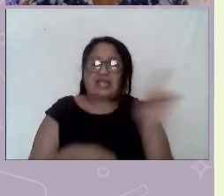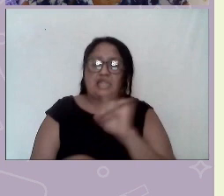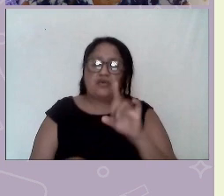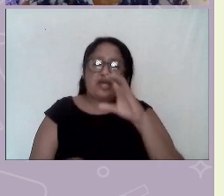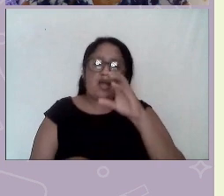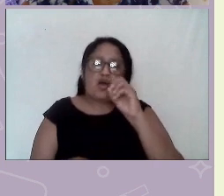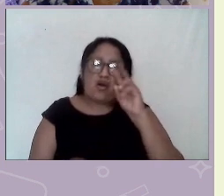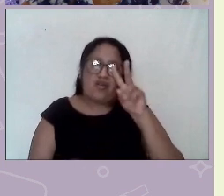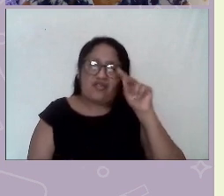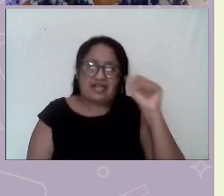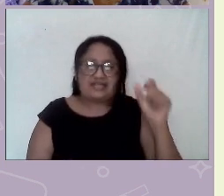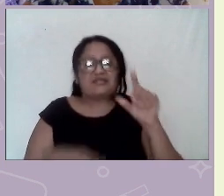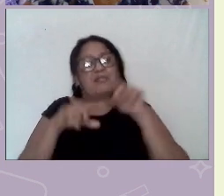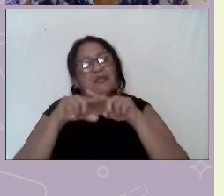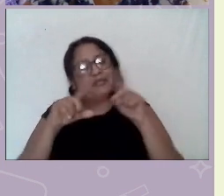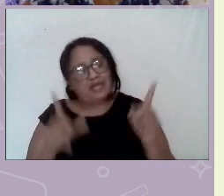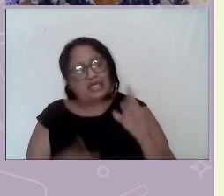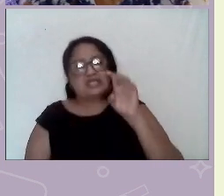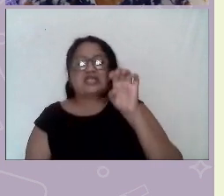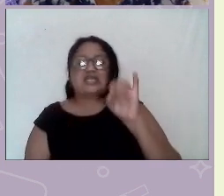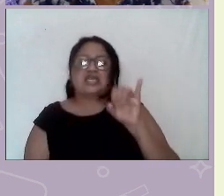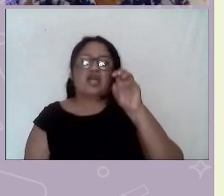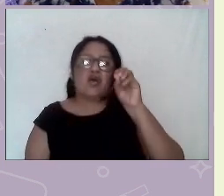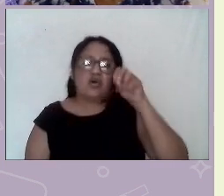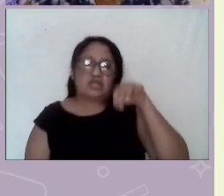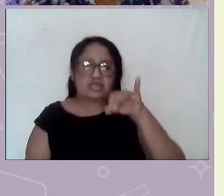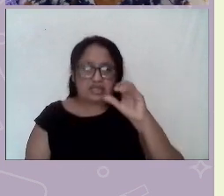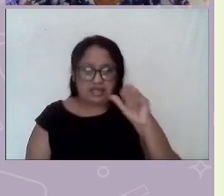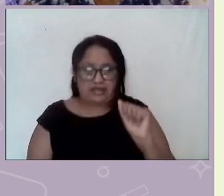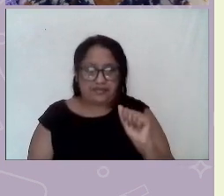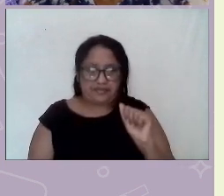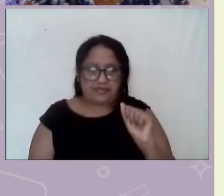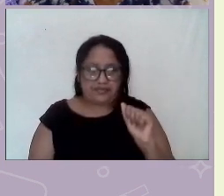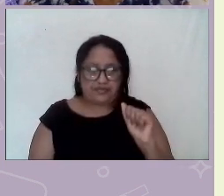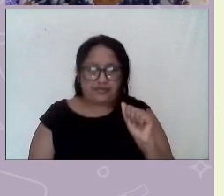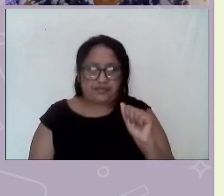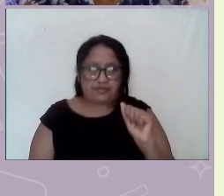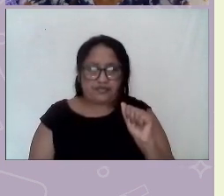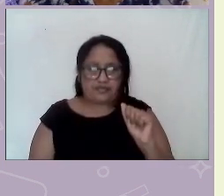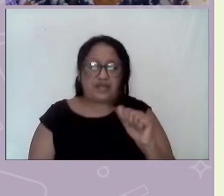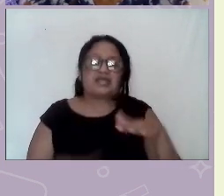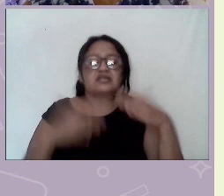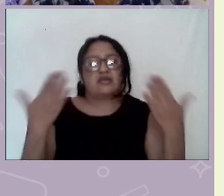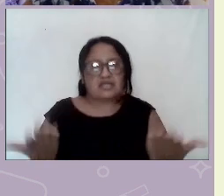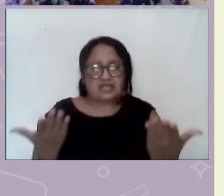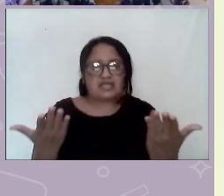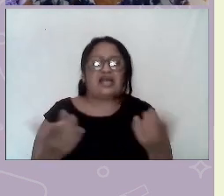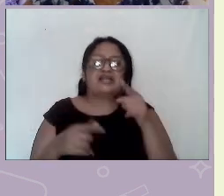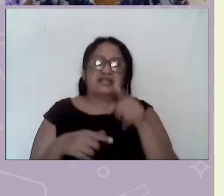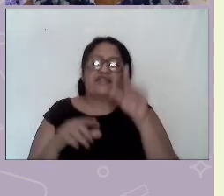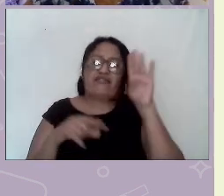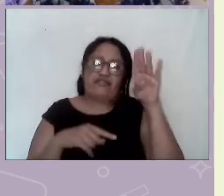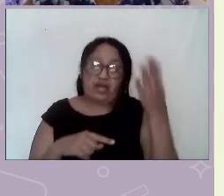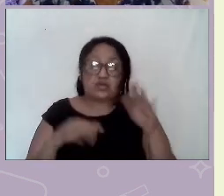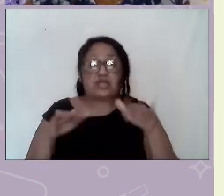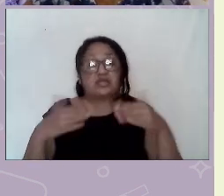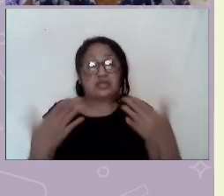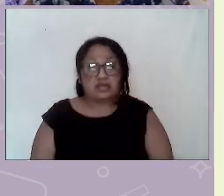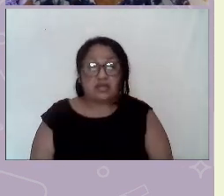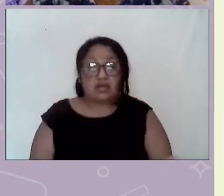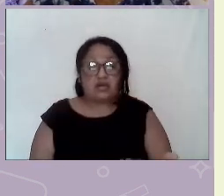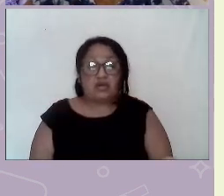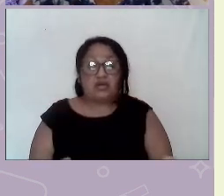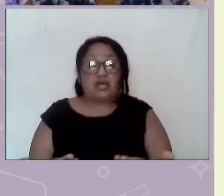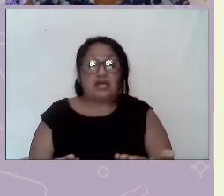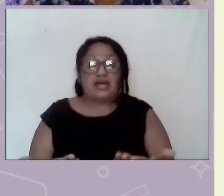ligação iônica então essa afirmativa está falsa então aquela